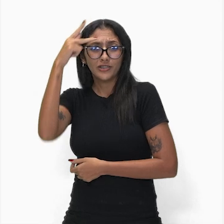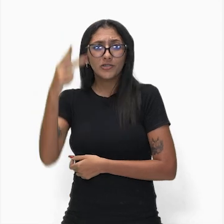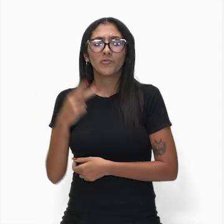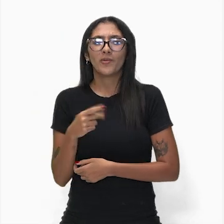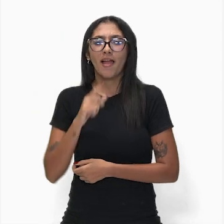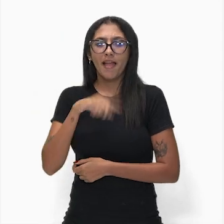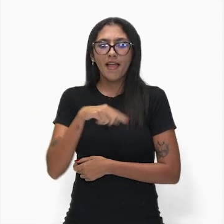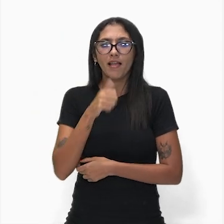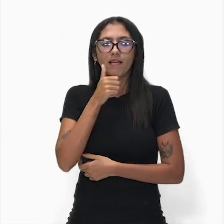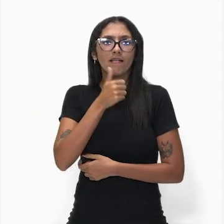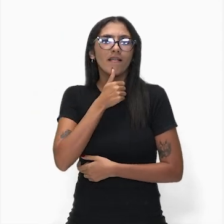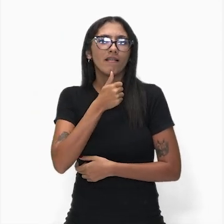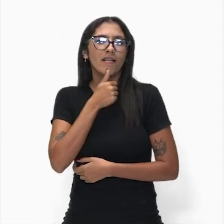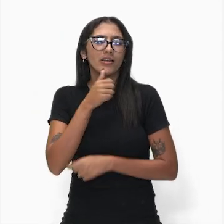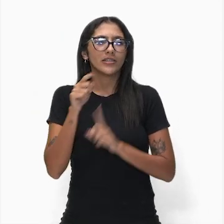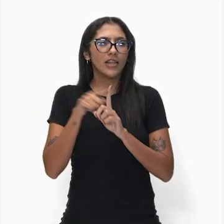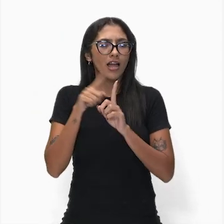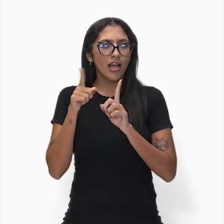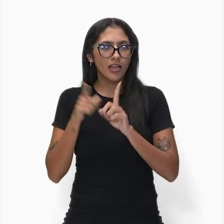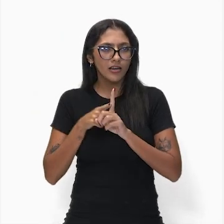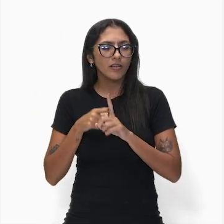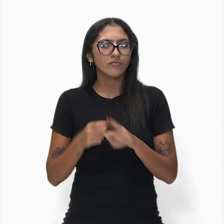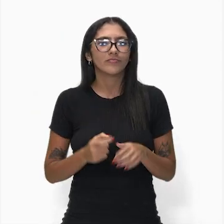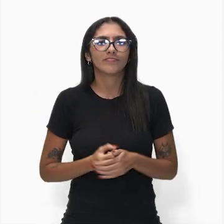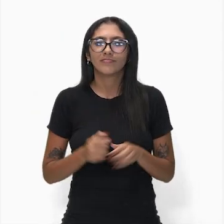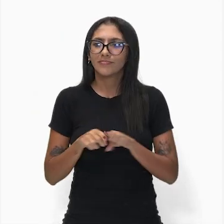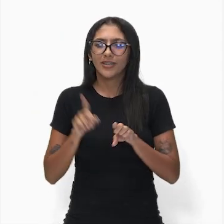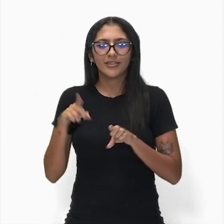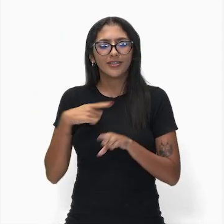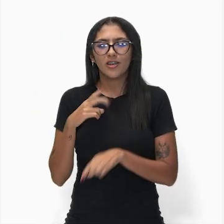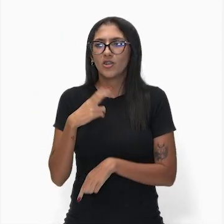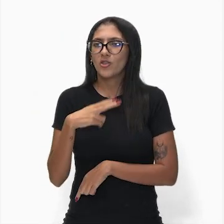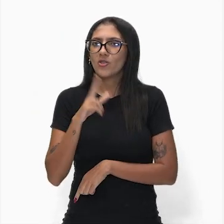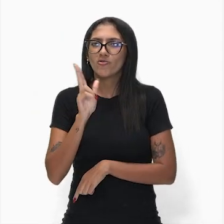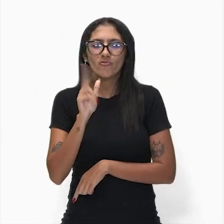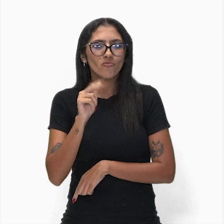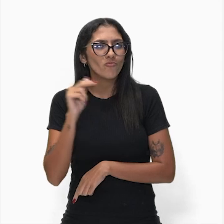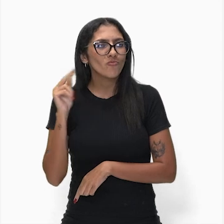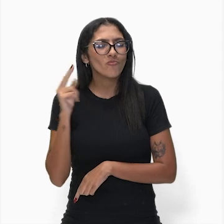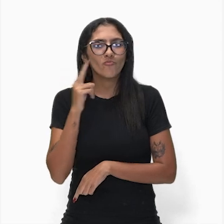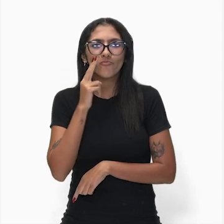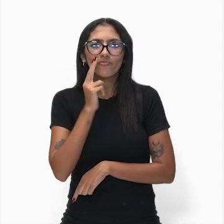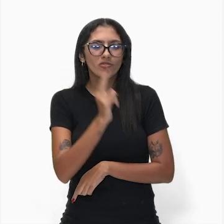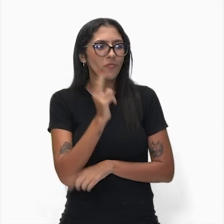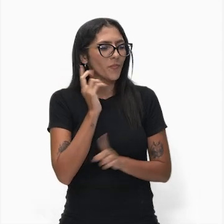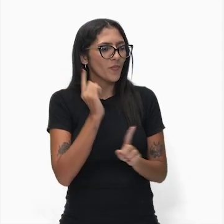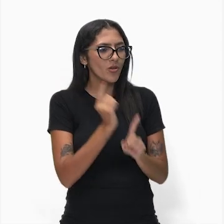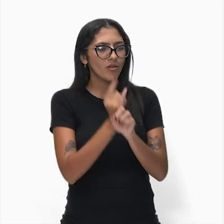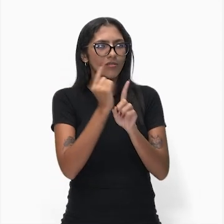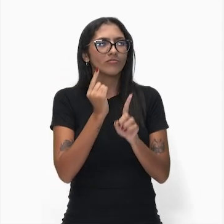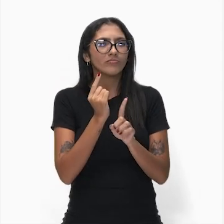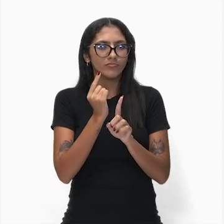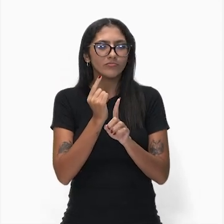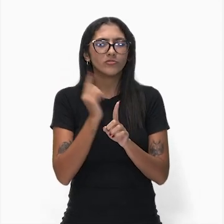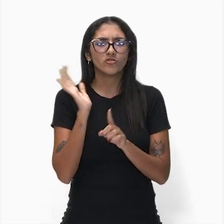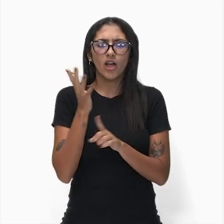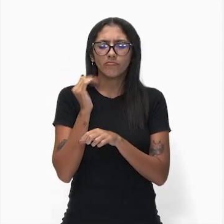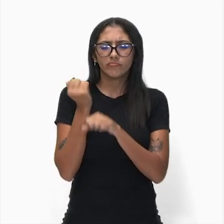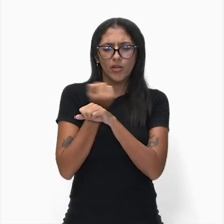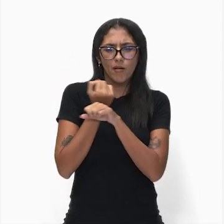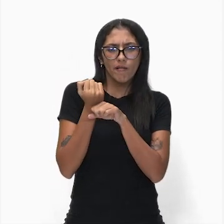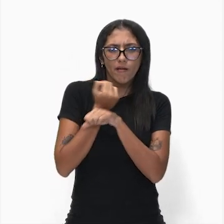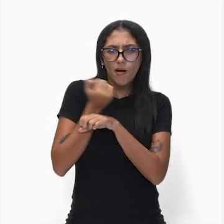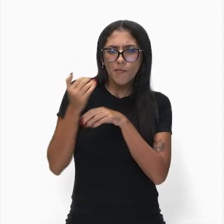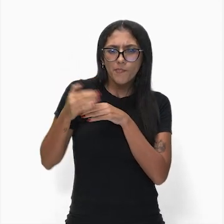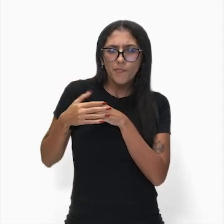nascer. Conceição, porém, nunca vira o afilhado. Já estava na cidade ao tempo do batizado.